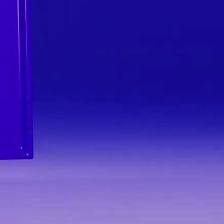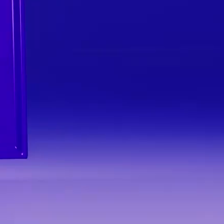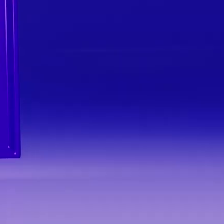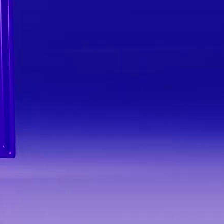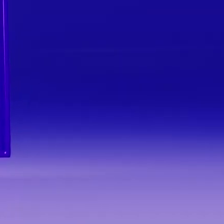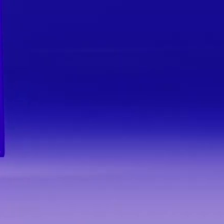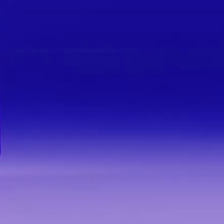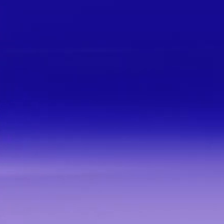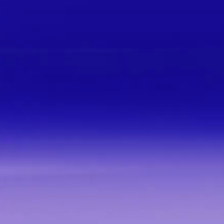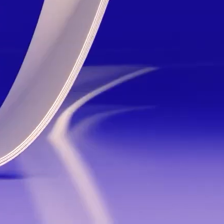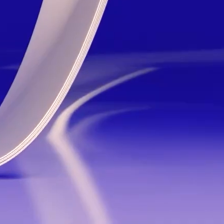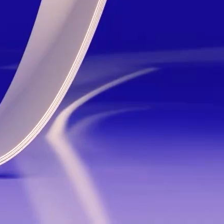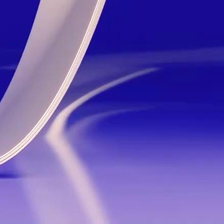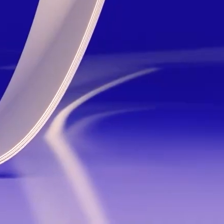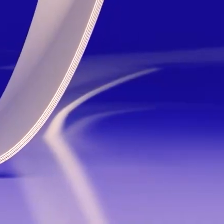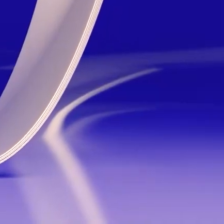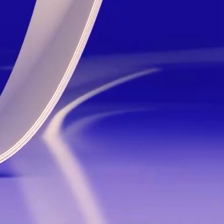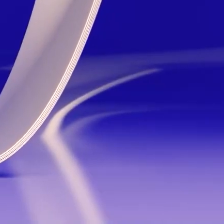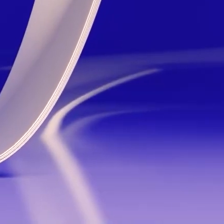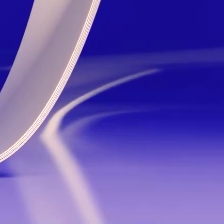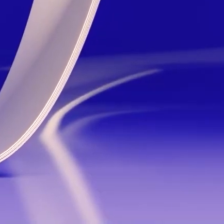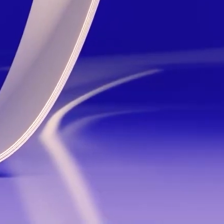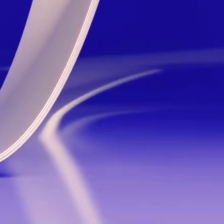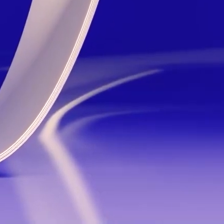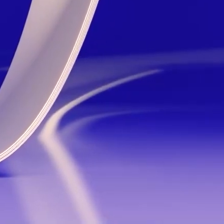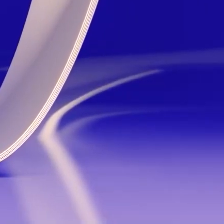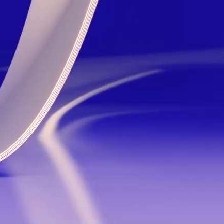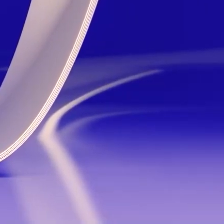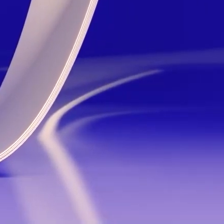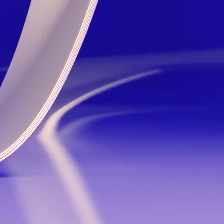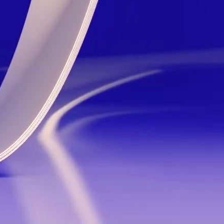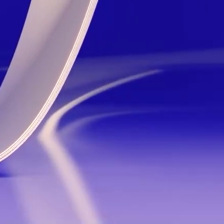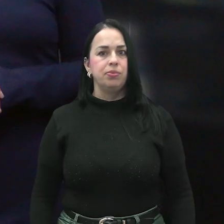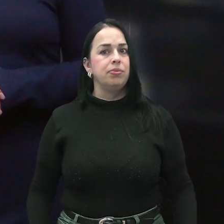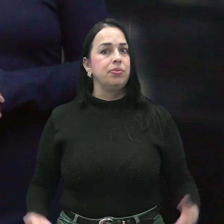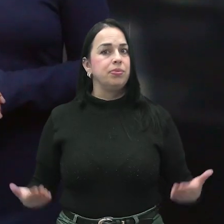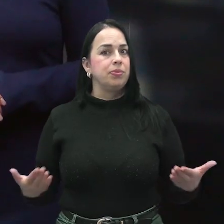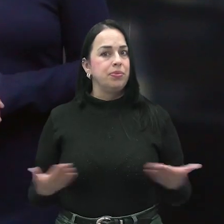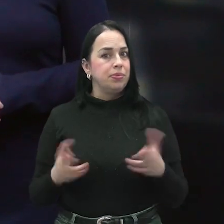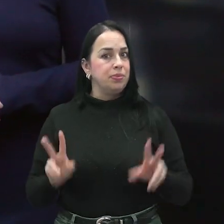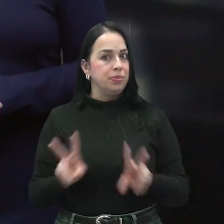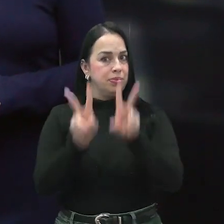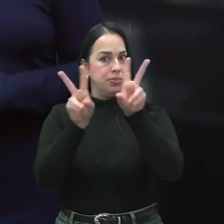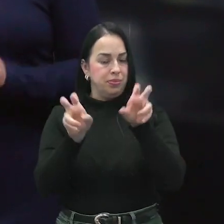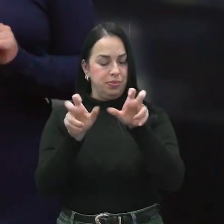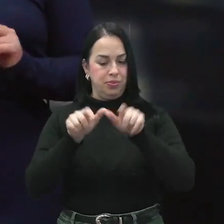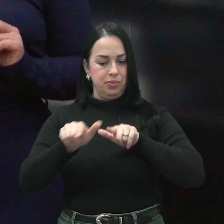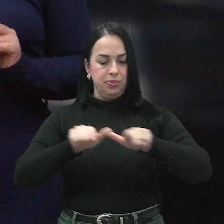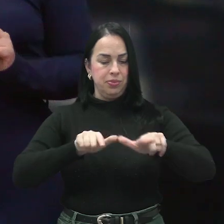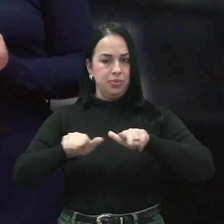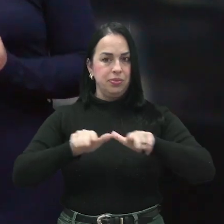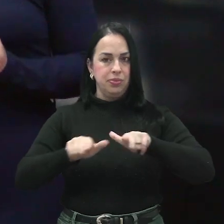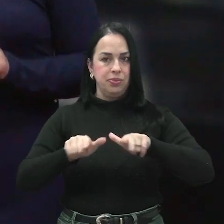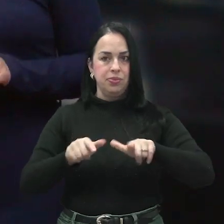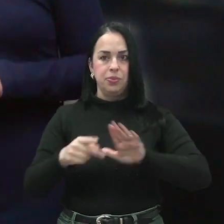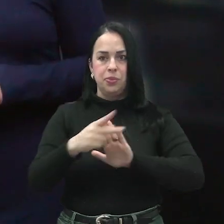Ainda Ainda no assunto mercado de trabalho, o Pátio de São